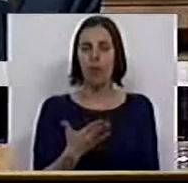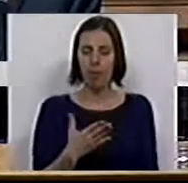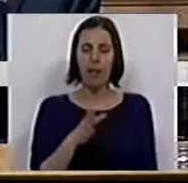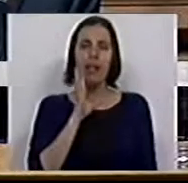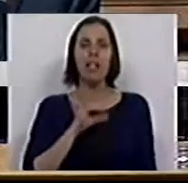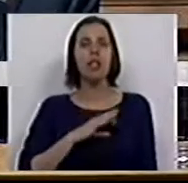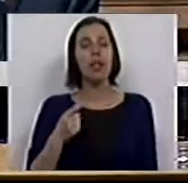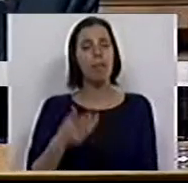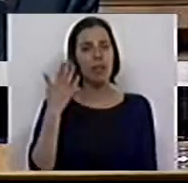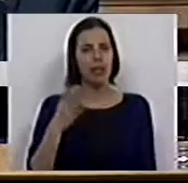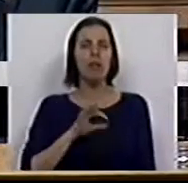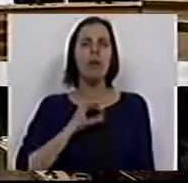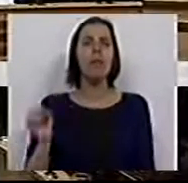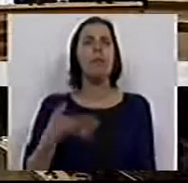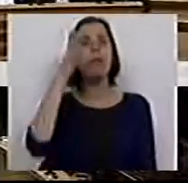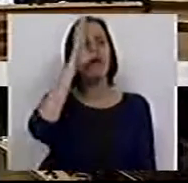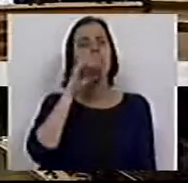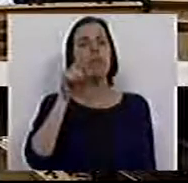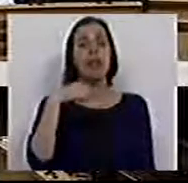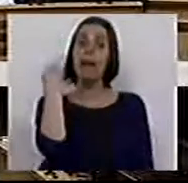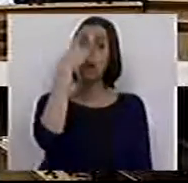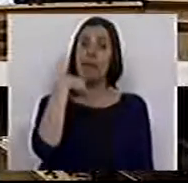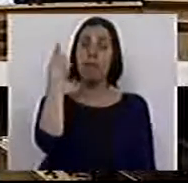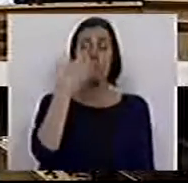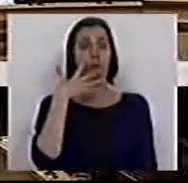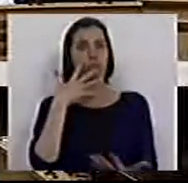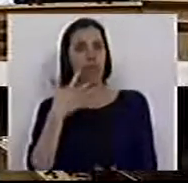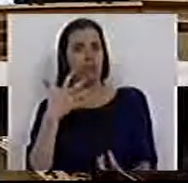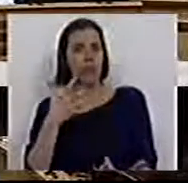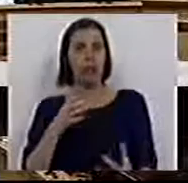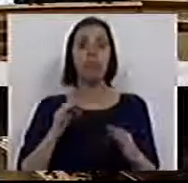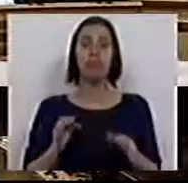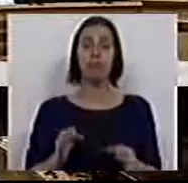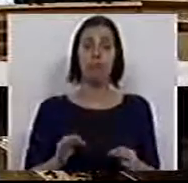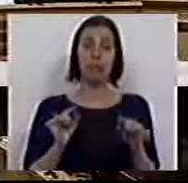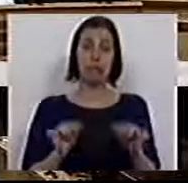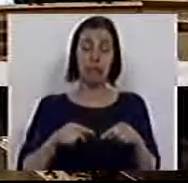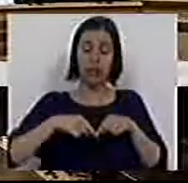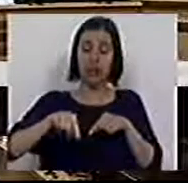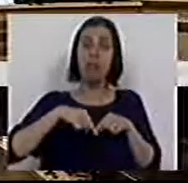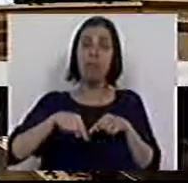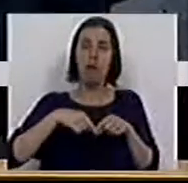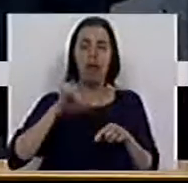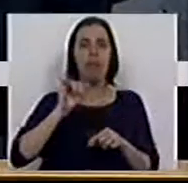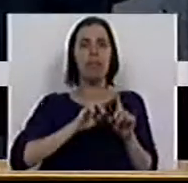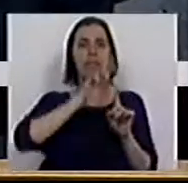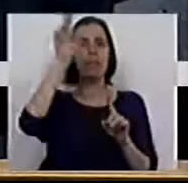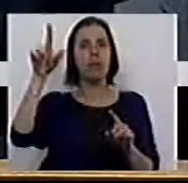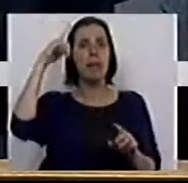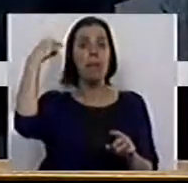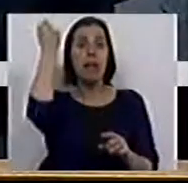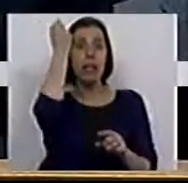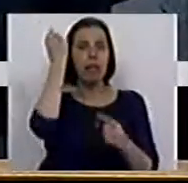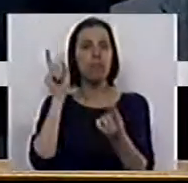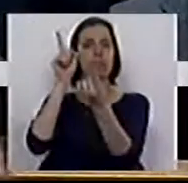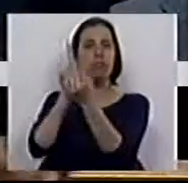Obrigada, Sra. Presidente. Sr. Primeiro-Ministro, a imagem mais significativa desta semana é a sua ida a Berlim